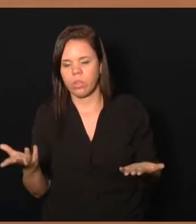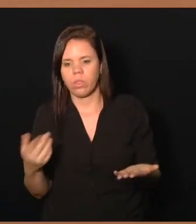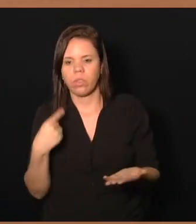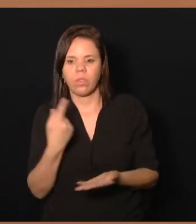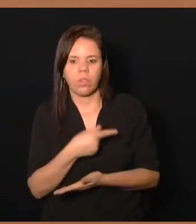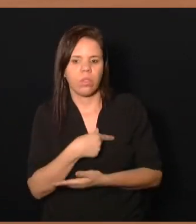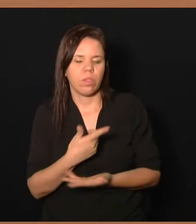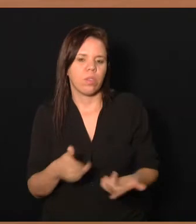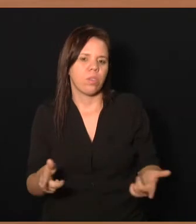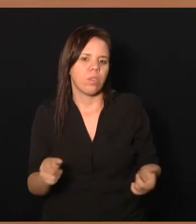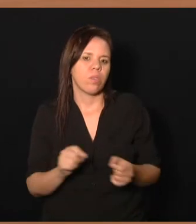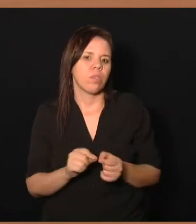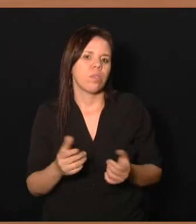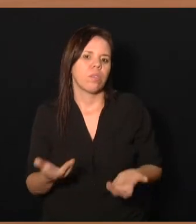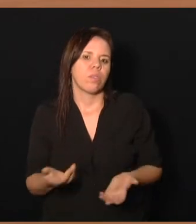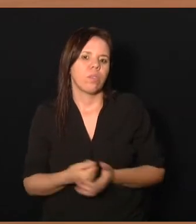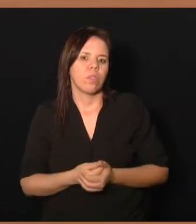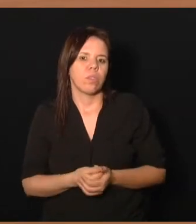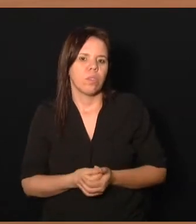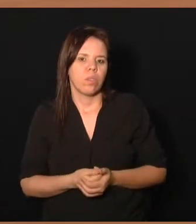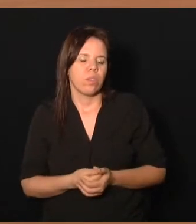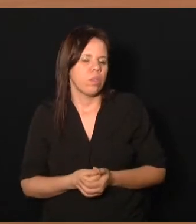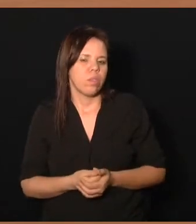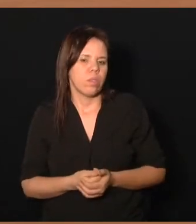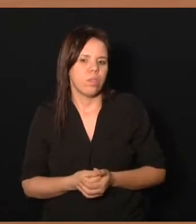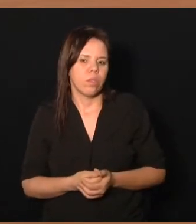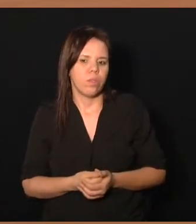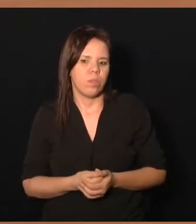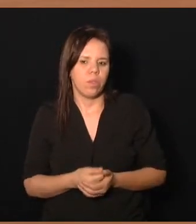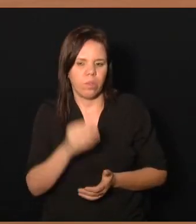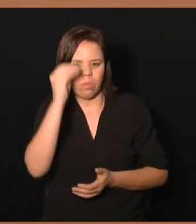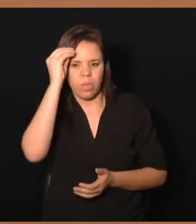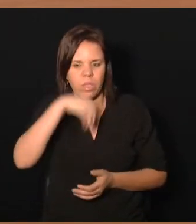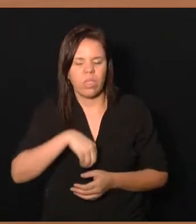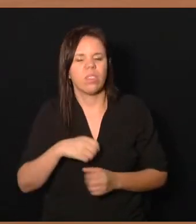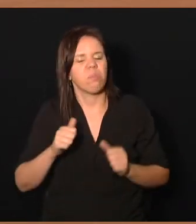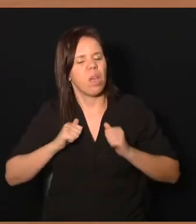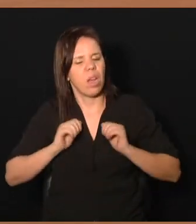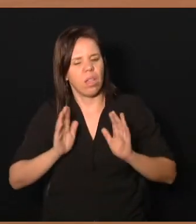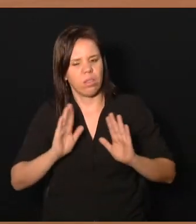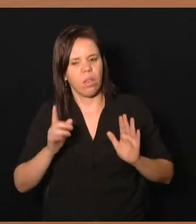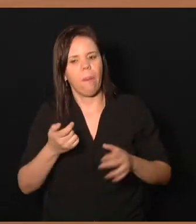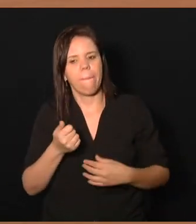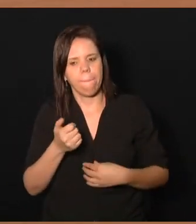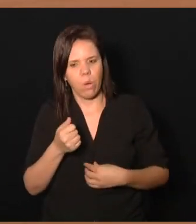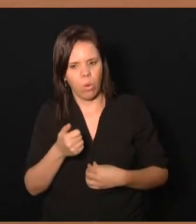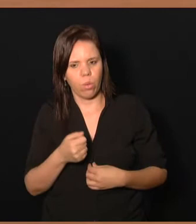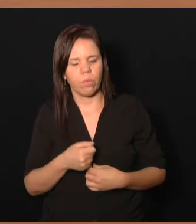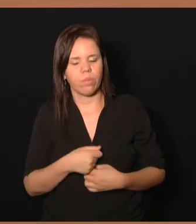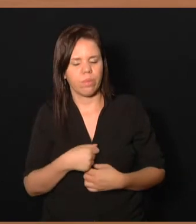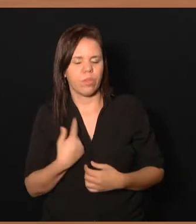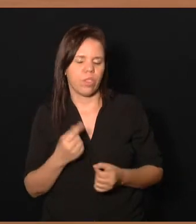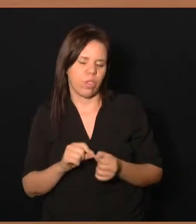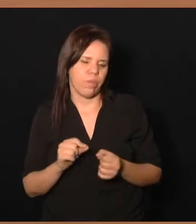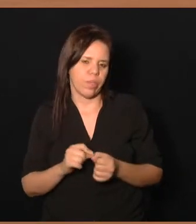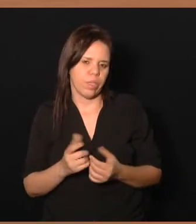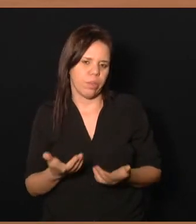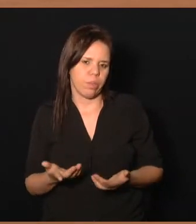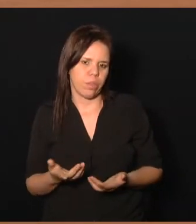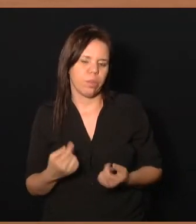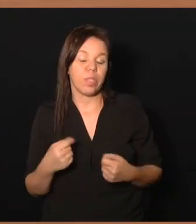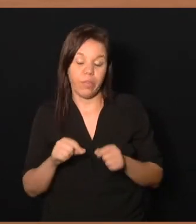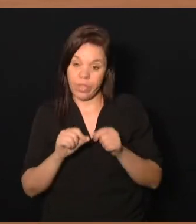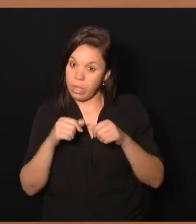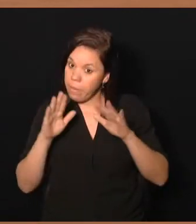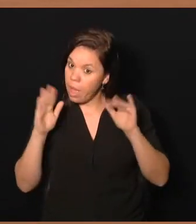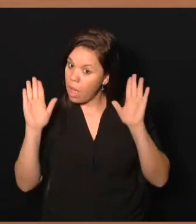não tem medido esforços. Sabemos que é muito pouco que nós fizemos. Temos que fazer